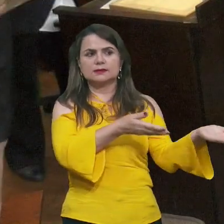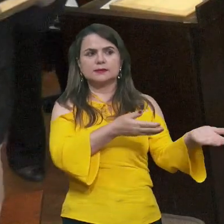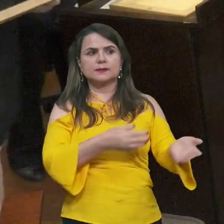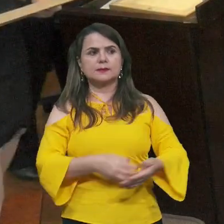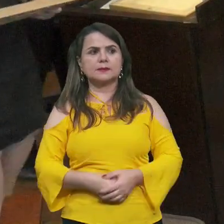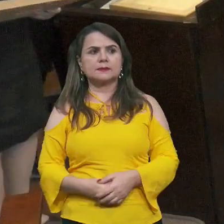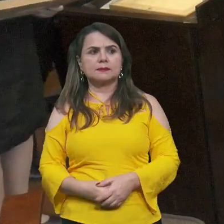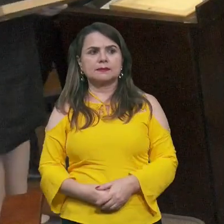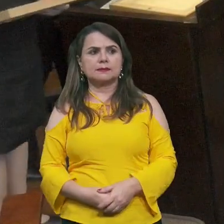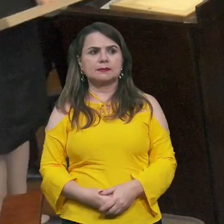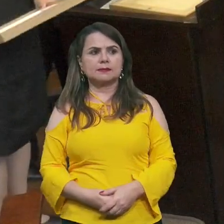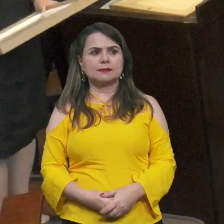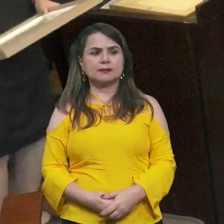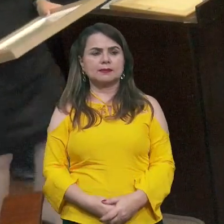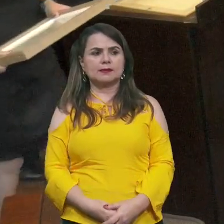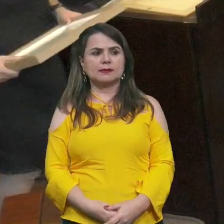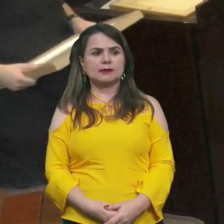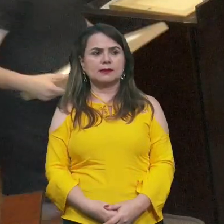Ribeiro.